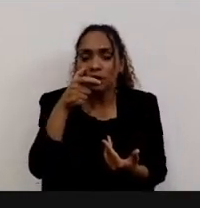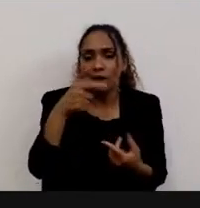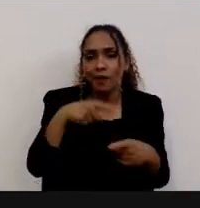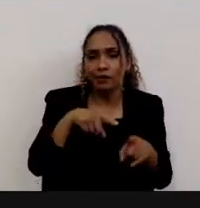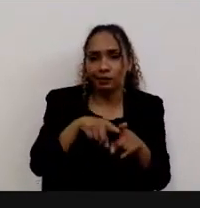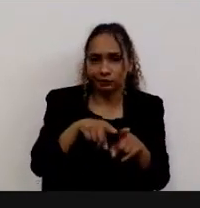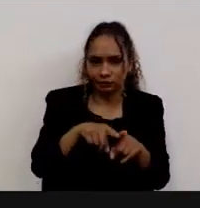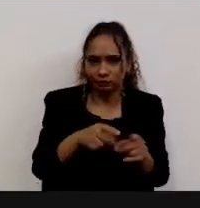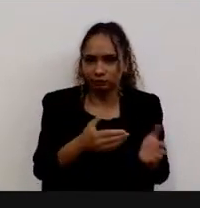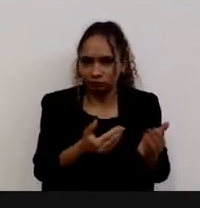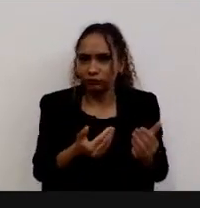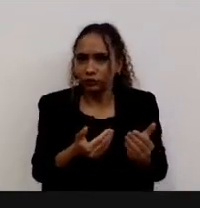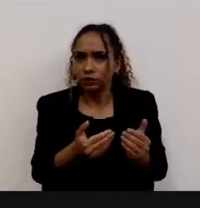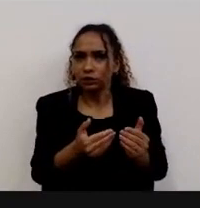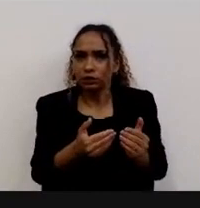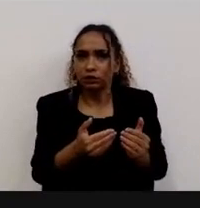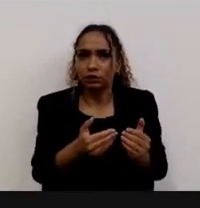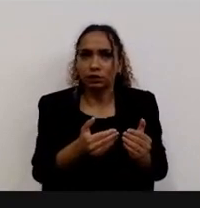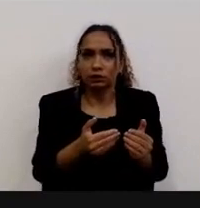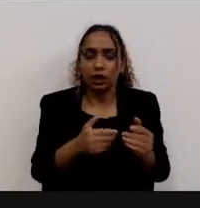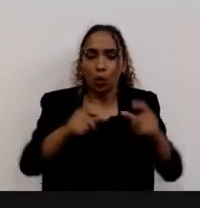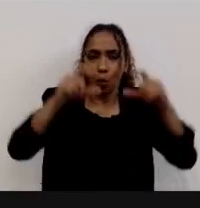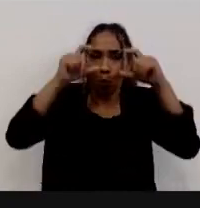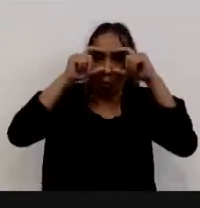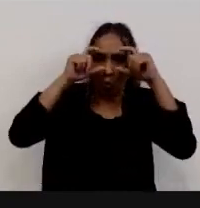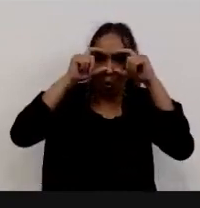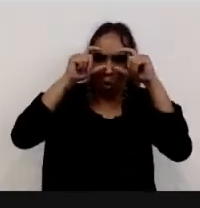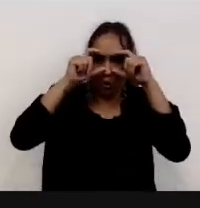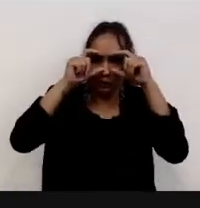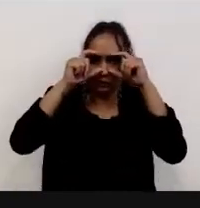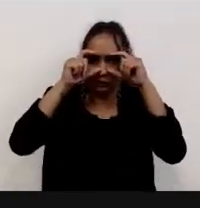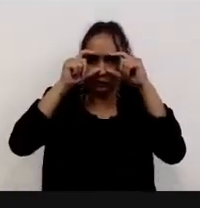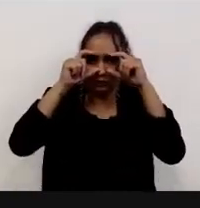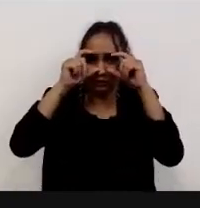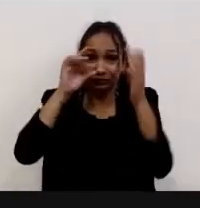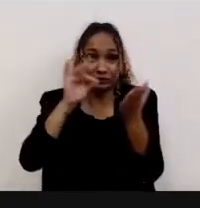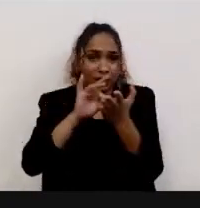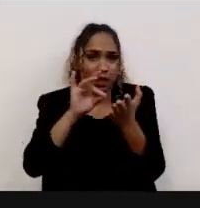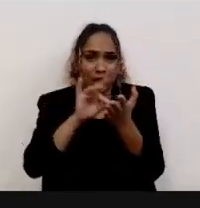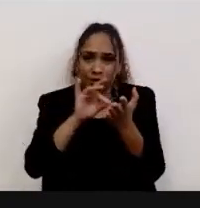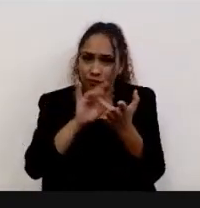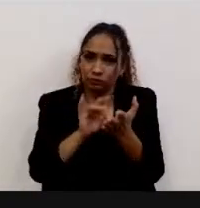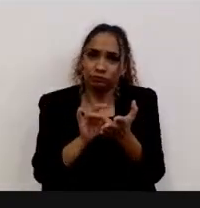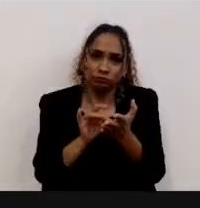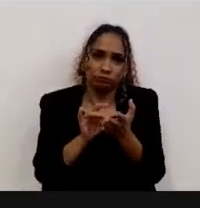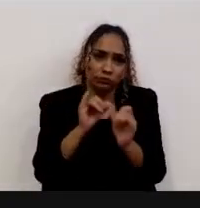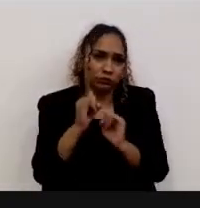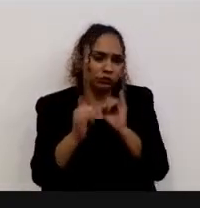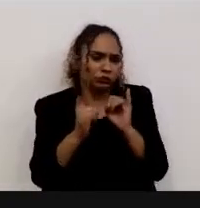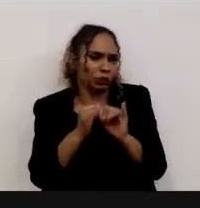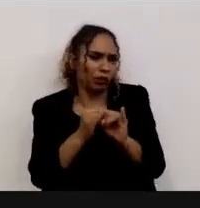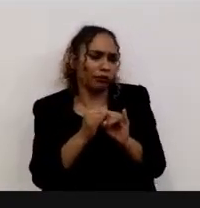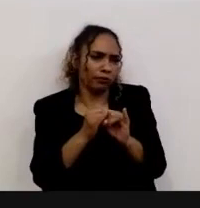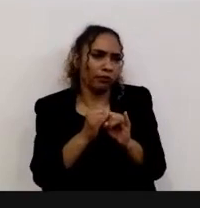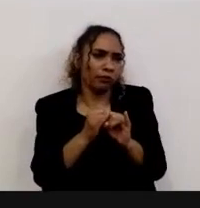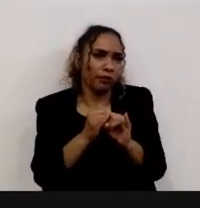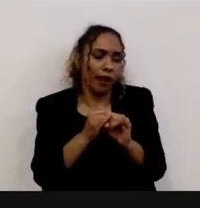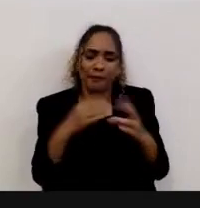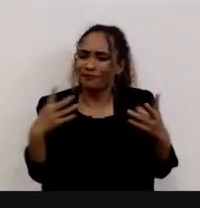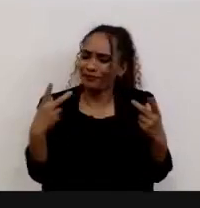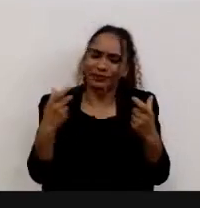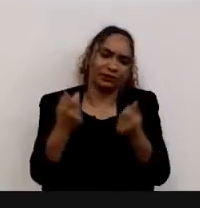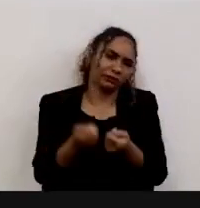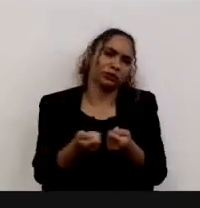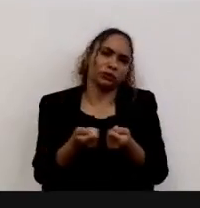recentemente, a Apple lançou o óculos, um óculos de realidade virtual, uma coisa fantástica. Cara,